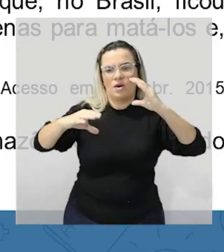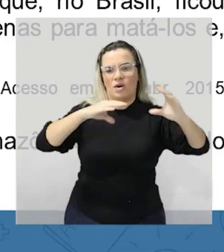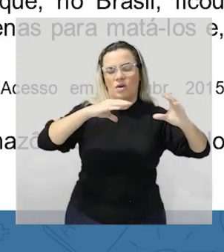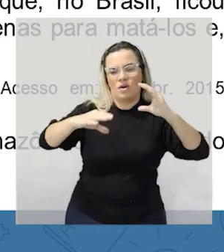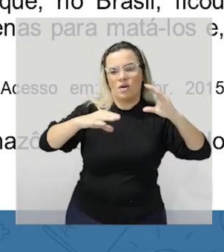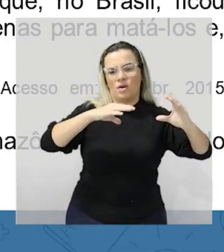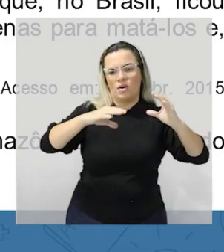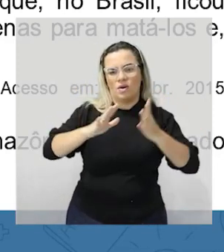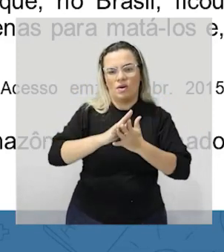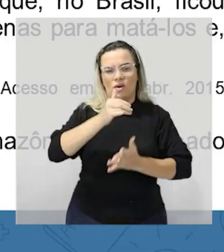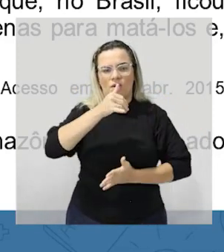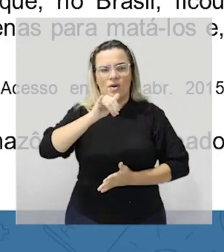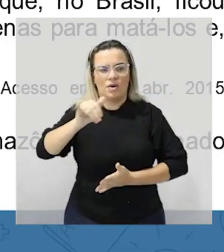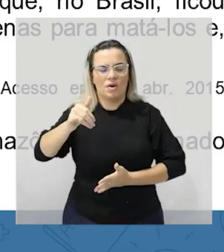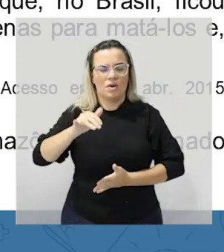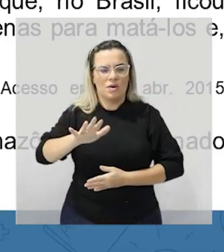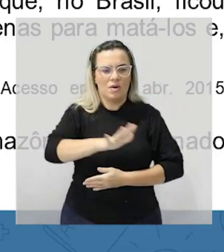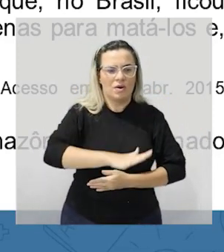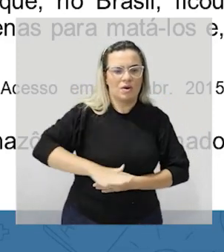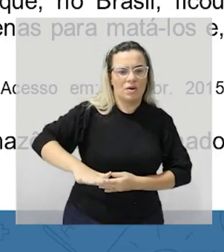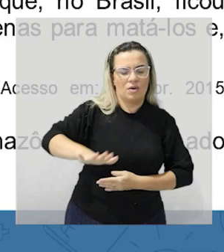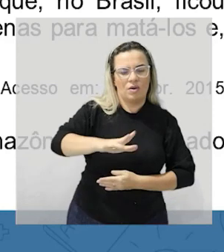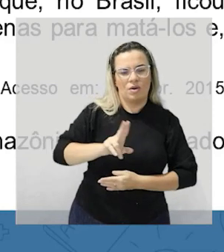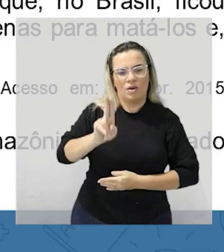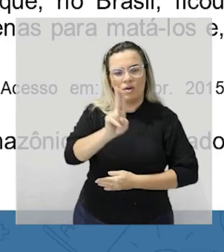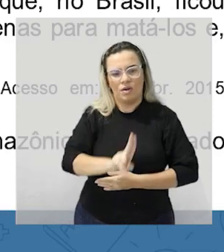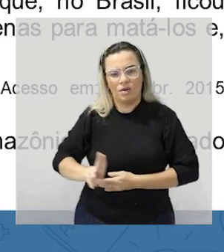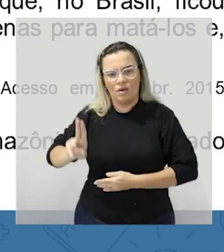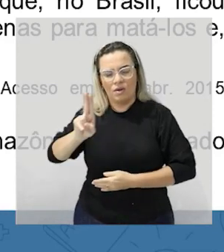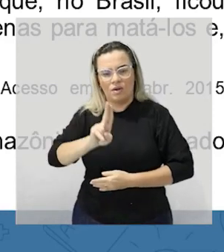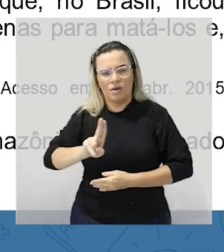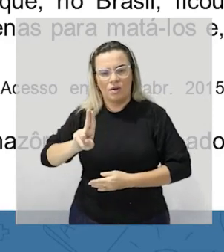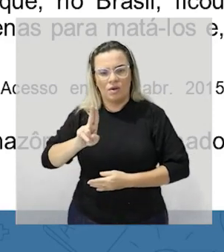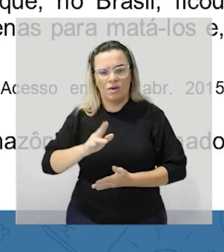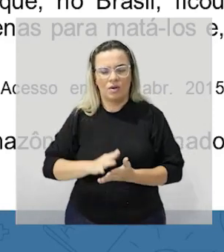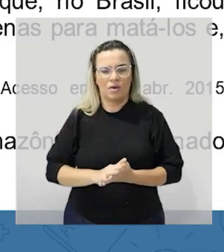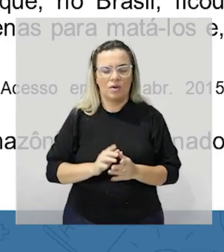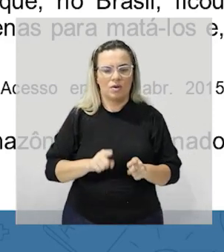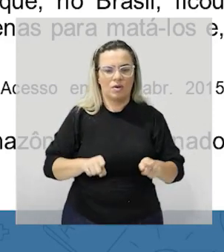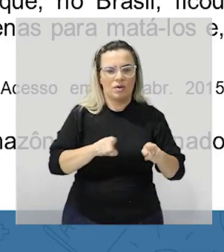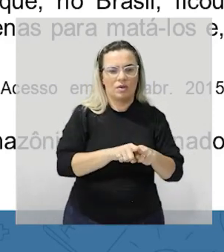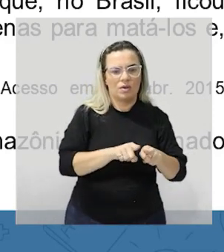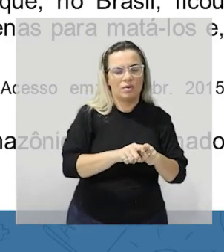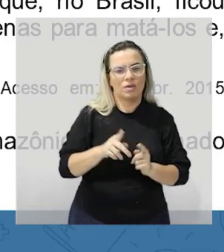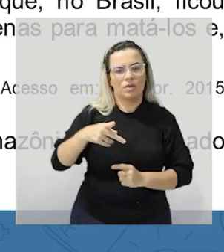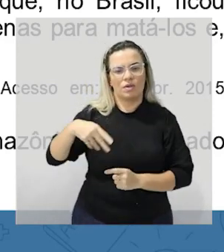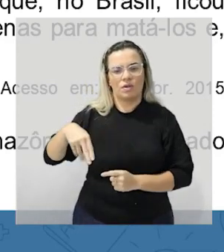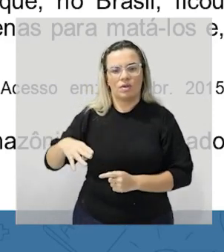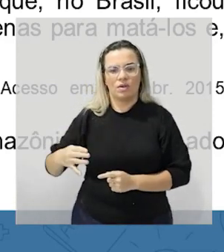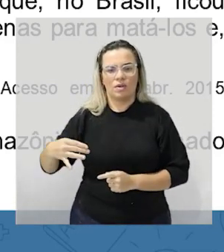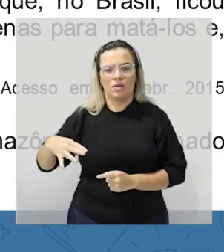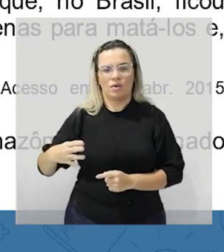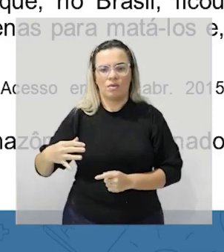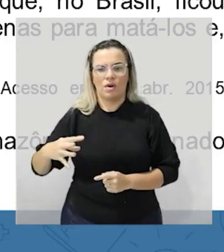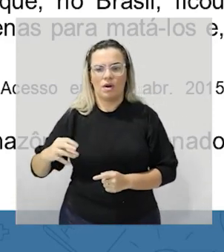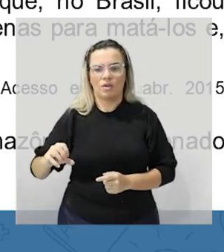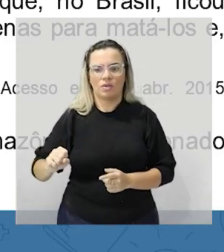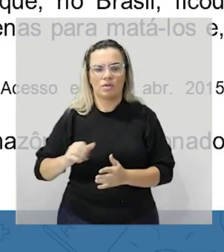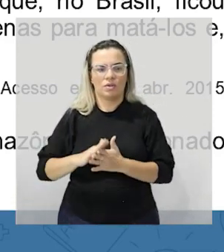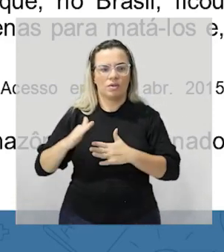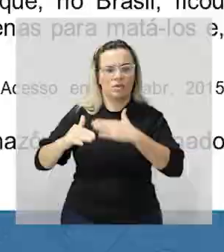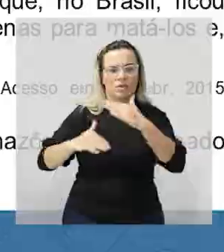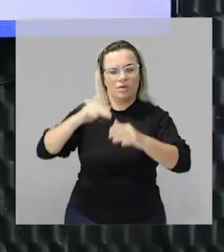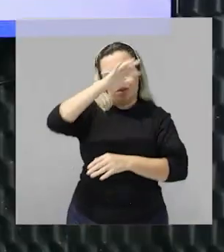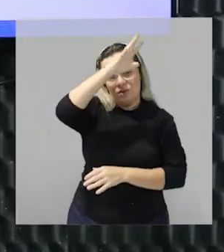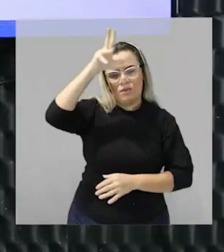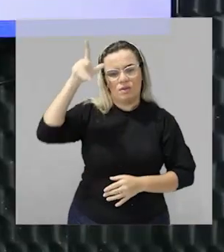e da transmissão de energia, além de ser utilizados na fabricação de pneumáticos, fez com que se desenvolvesse na